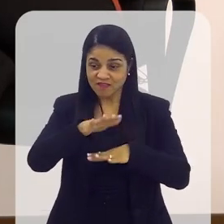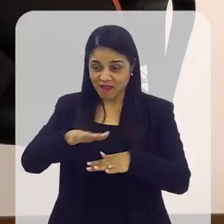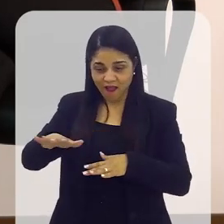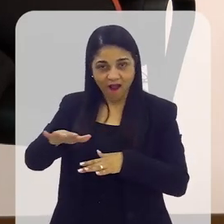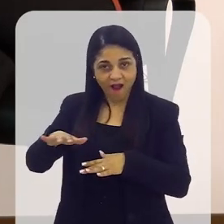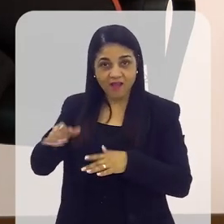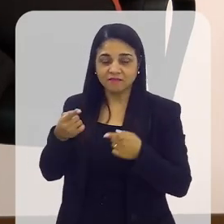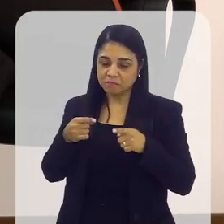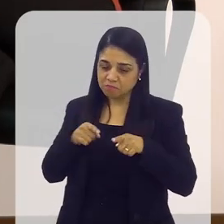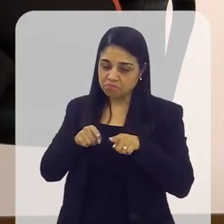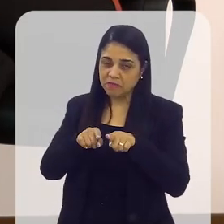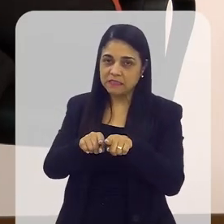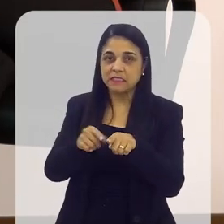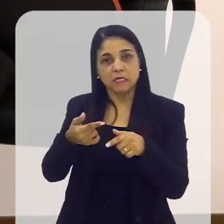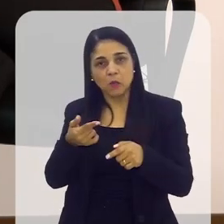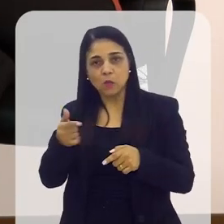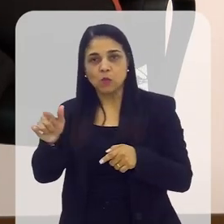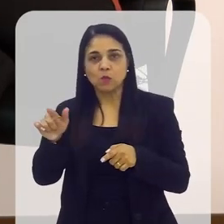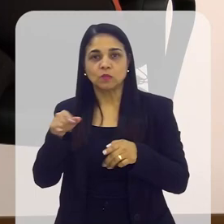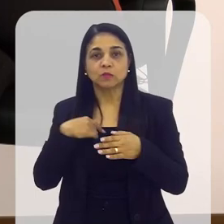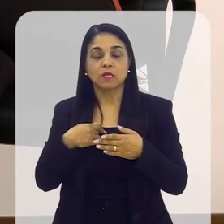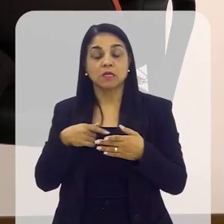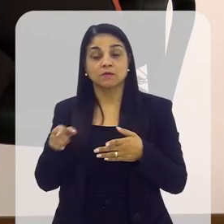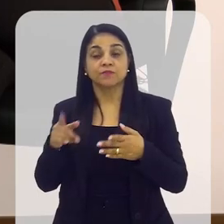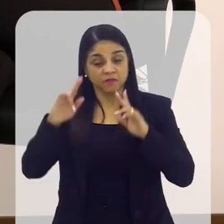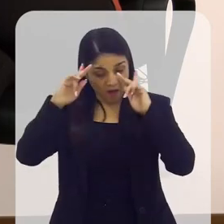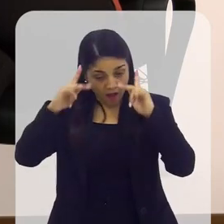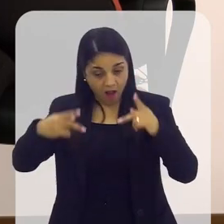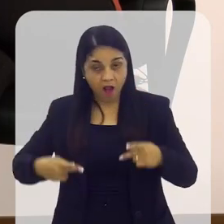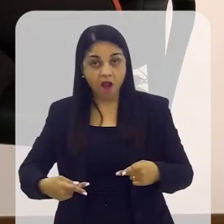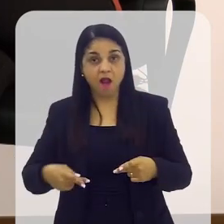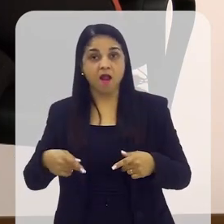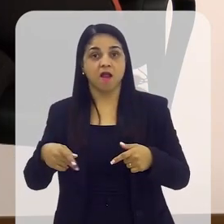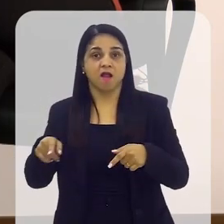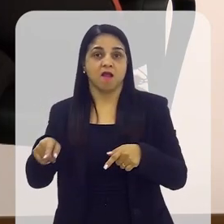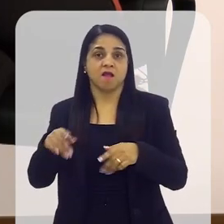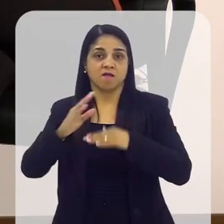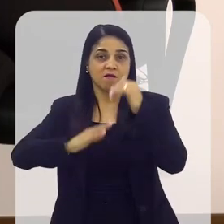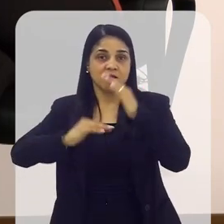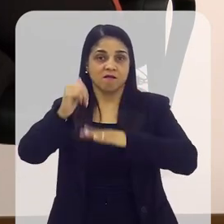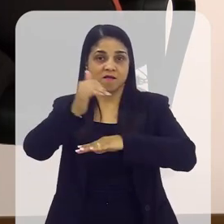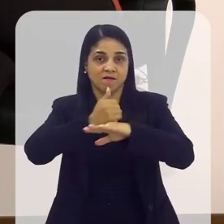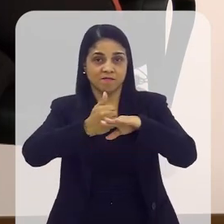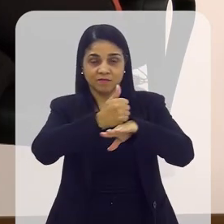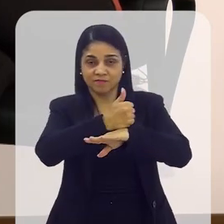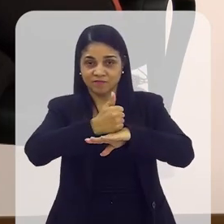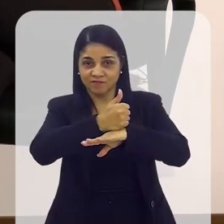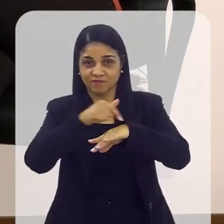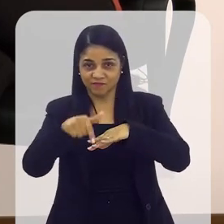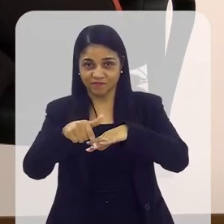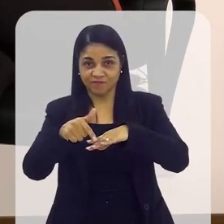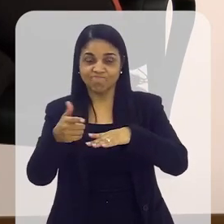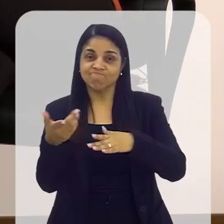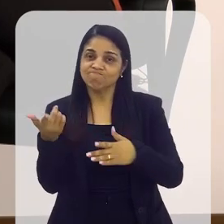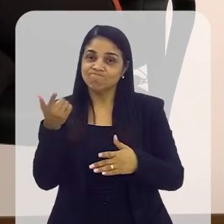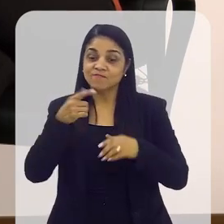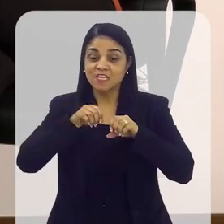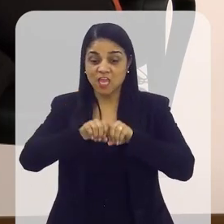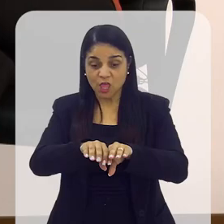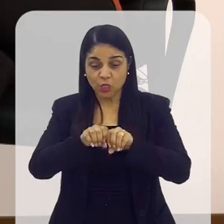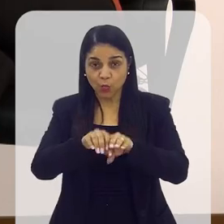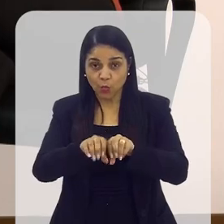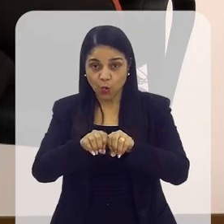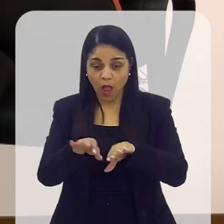gente consegue, com uma outra parceria que a gente tem, habilitar esse profissional, e ele é